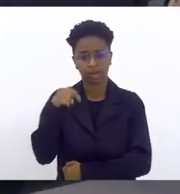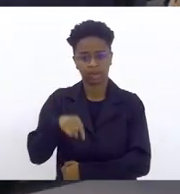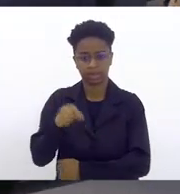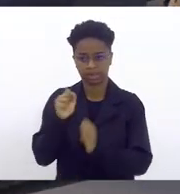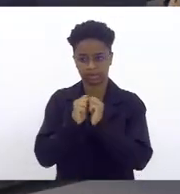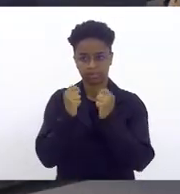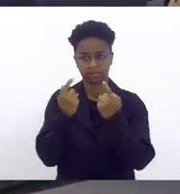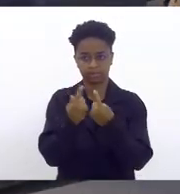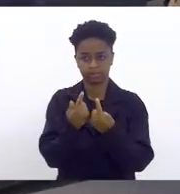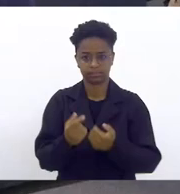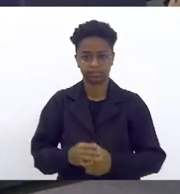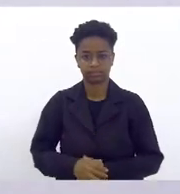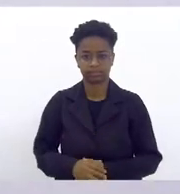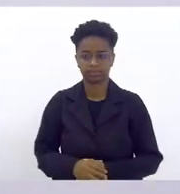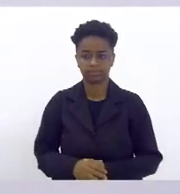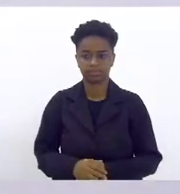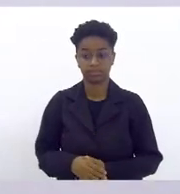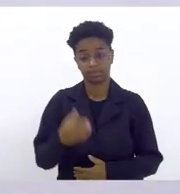Legislativa